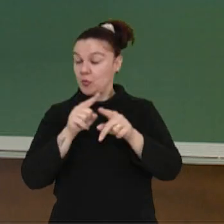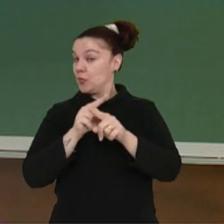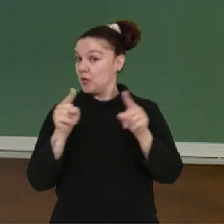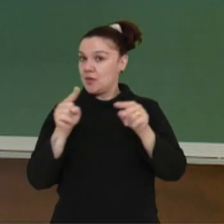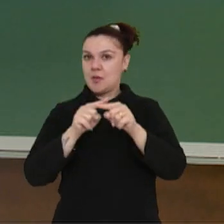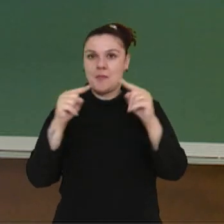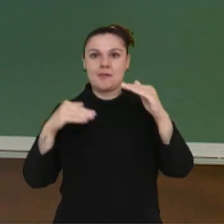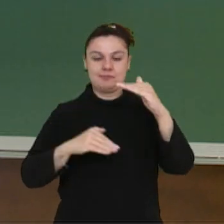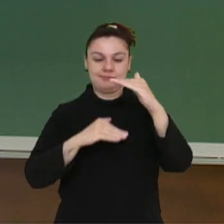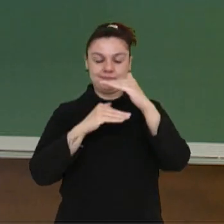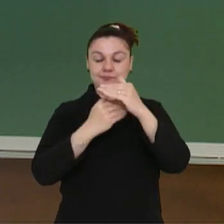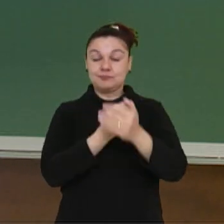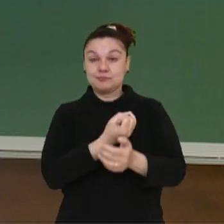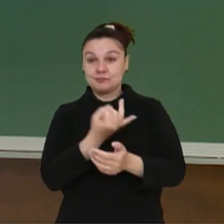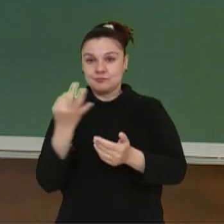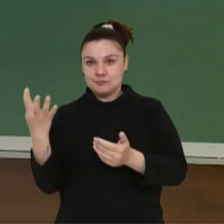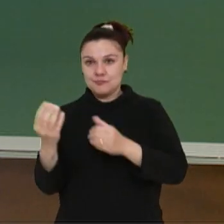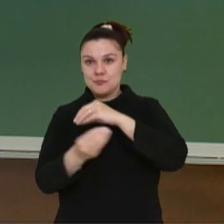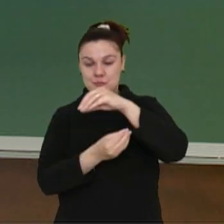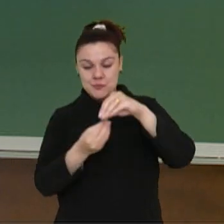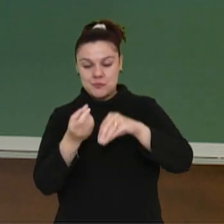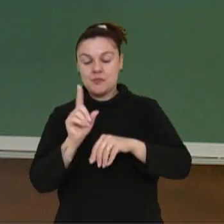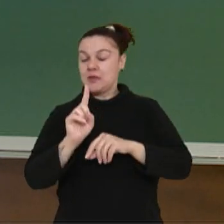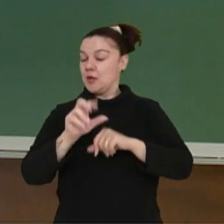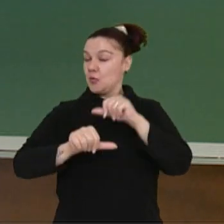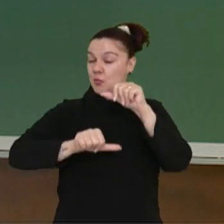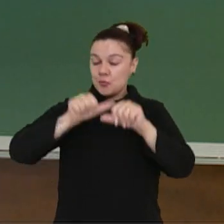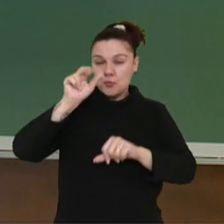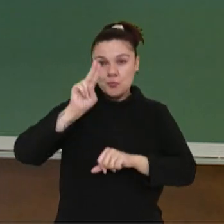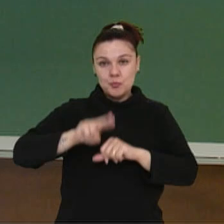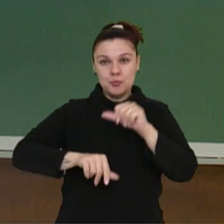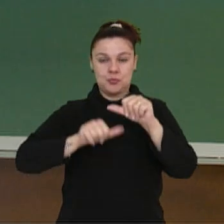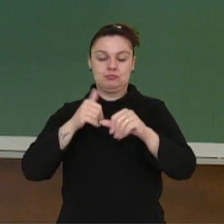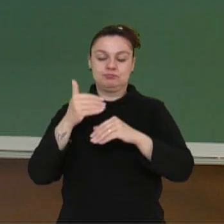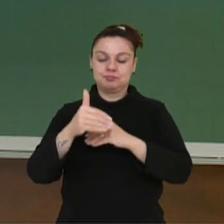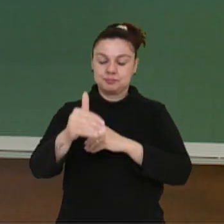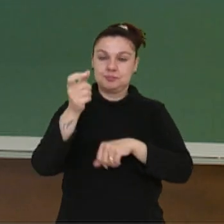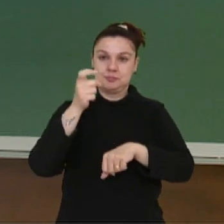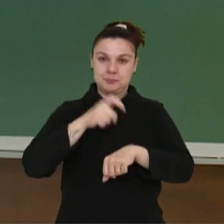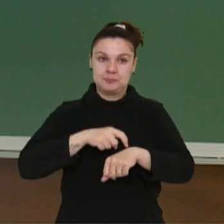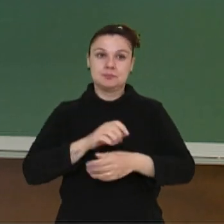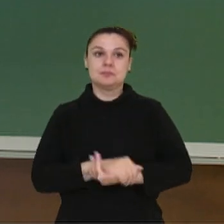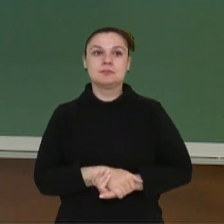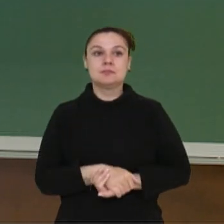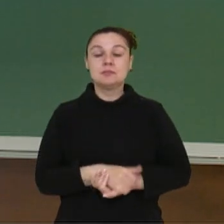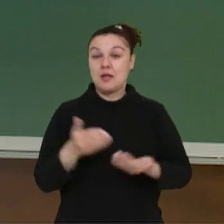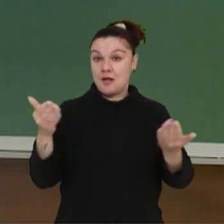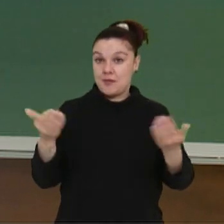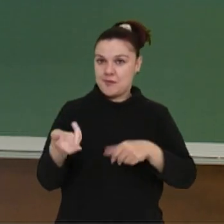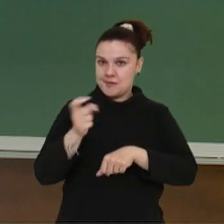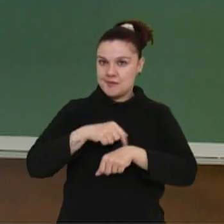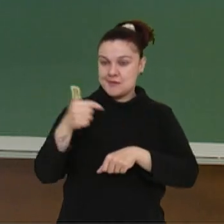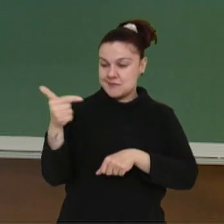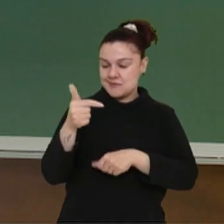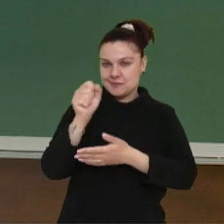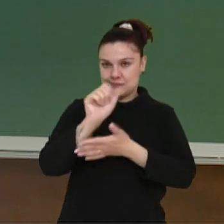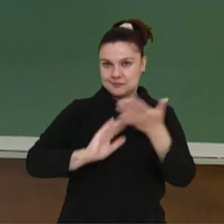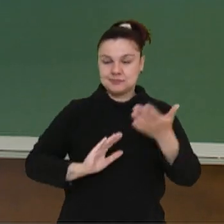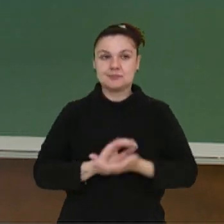os números de concentração de reagente e produto não se alteram com o passar do tempo. Vamos para mais uma